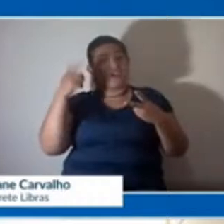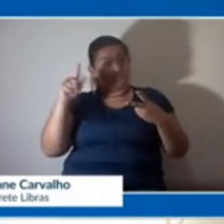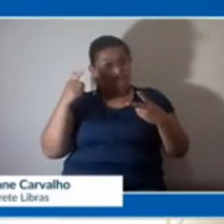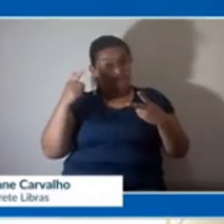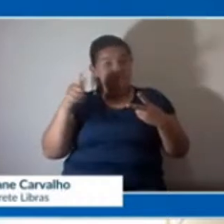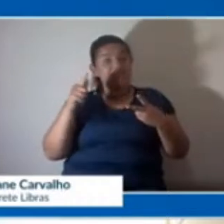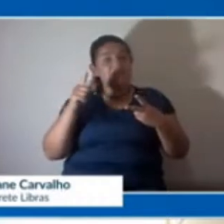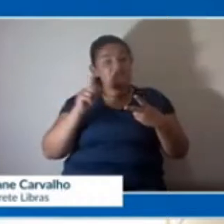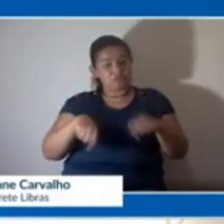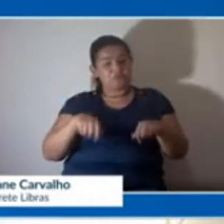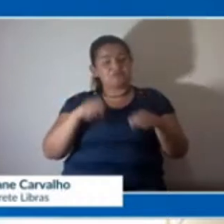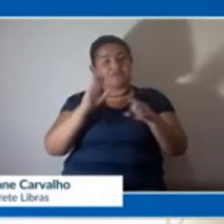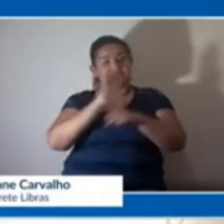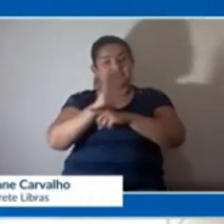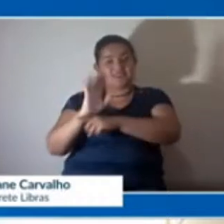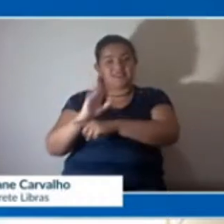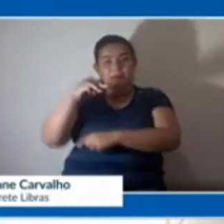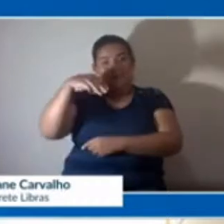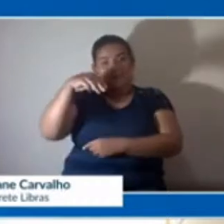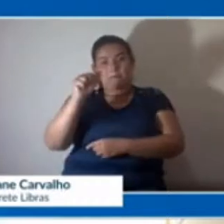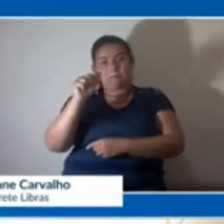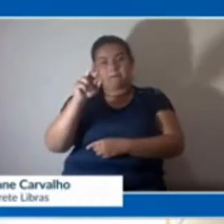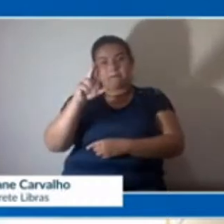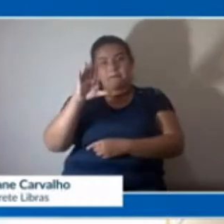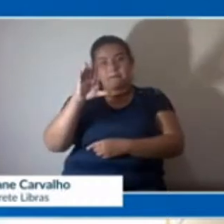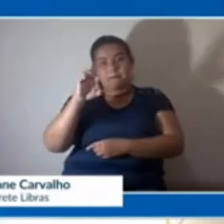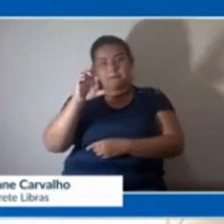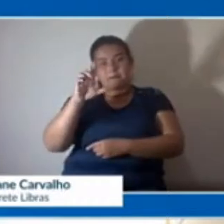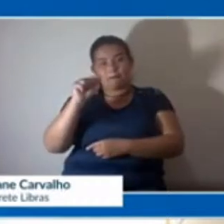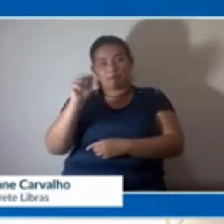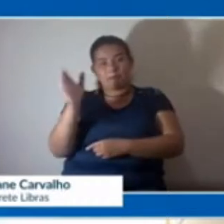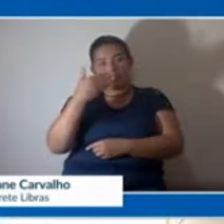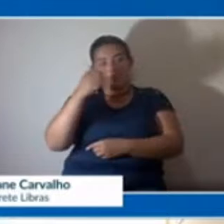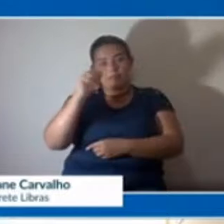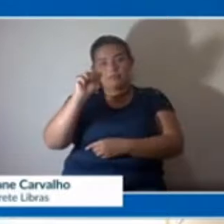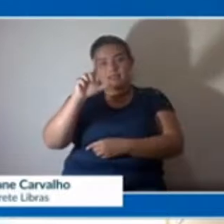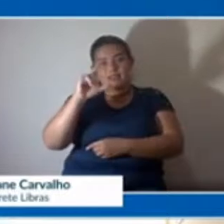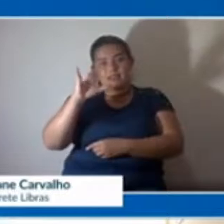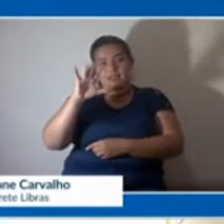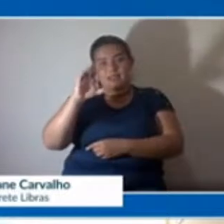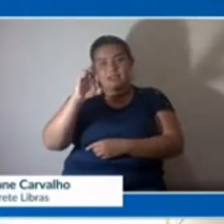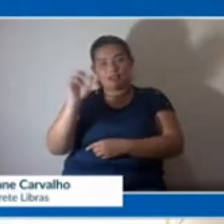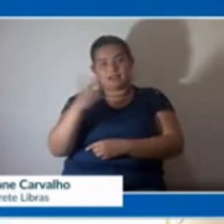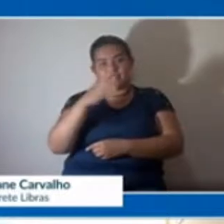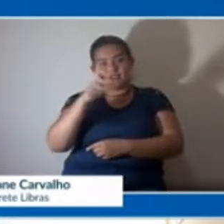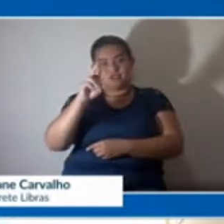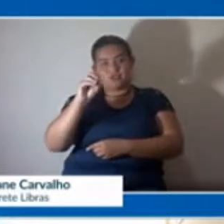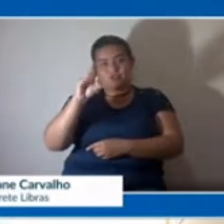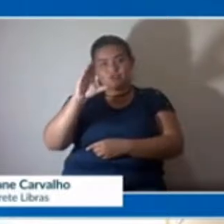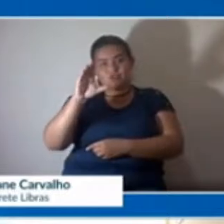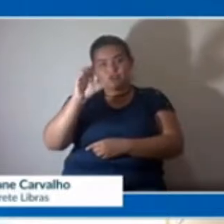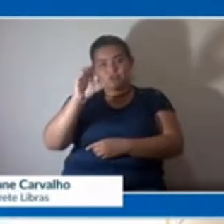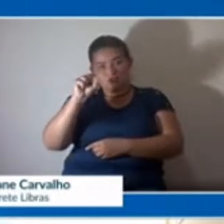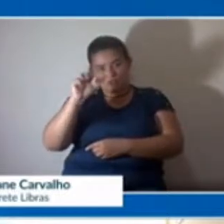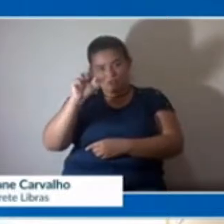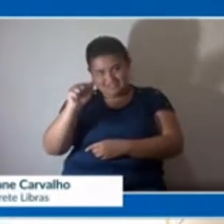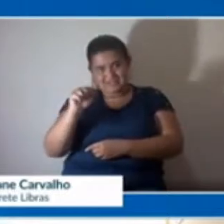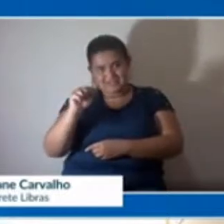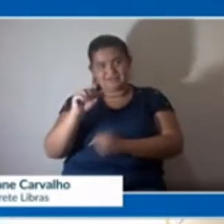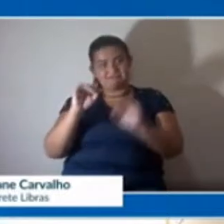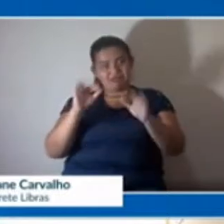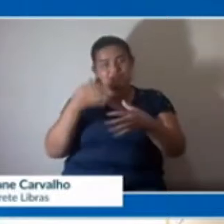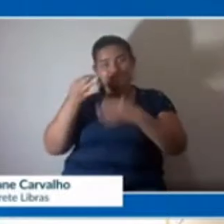né? Marcela Borella, Rosa Berardo, Alice Fátima Martins, Fabiana Assis, só para citar algumas. Mas